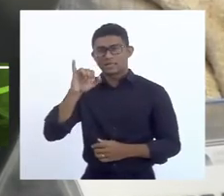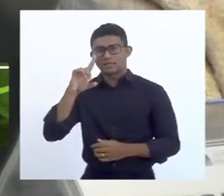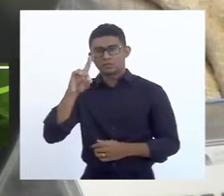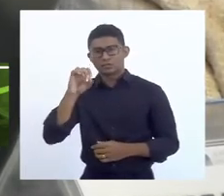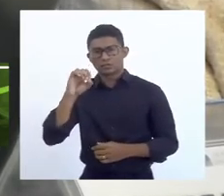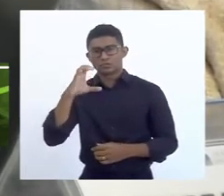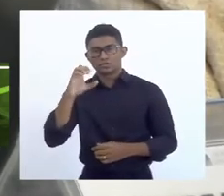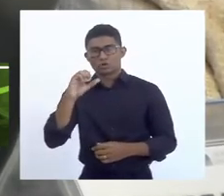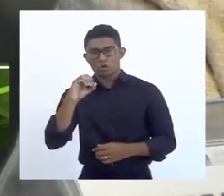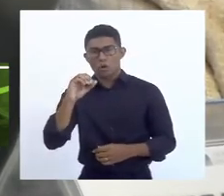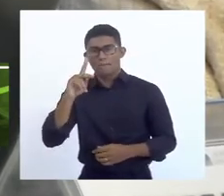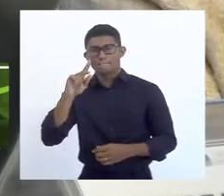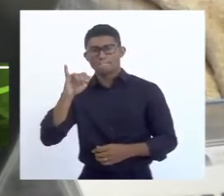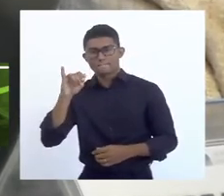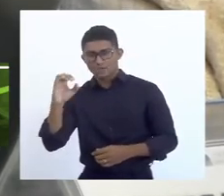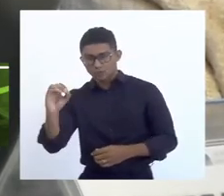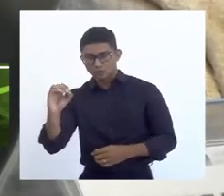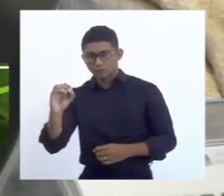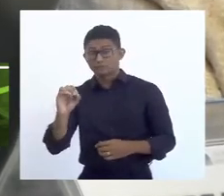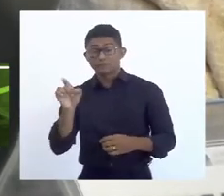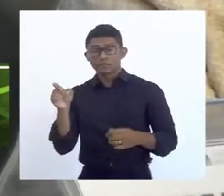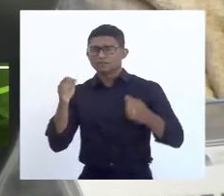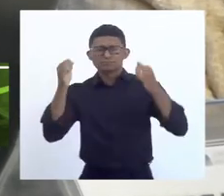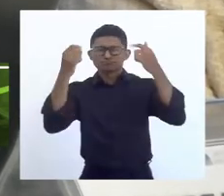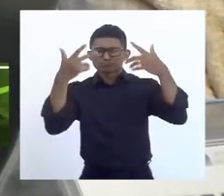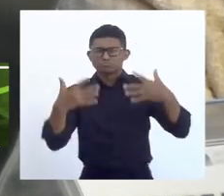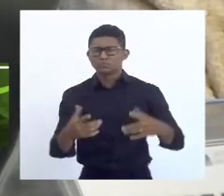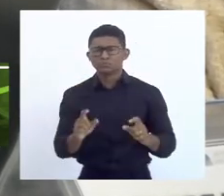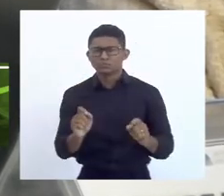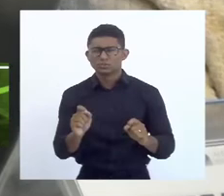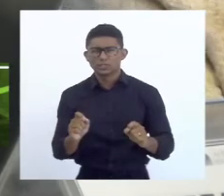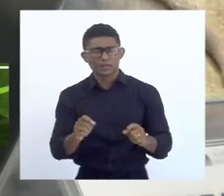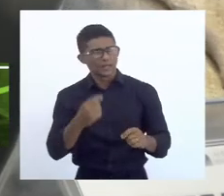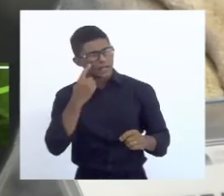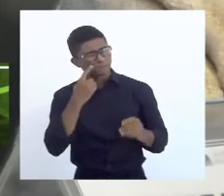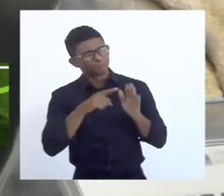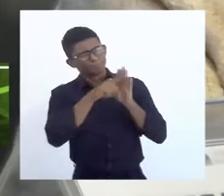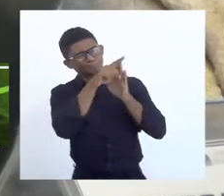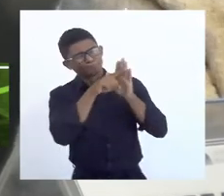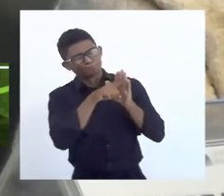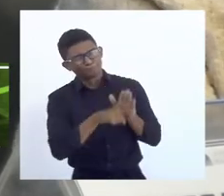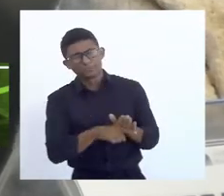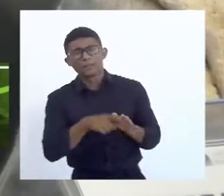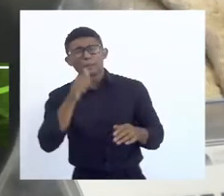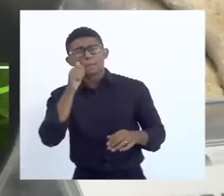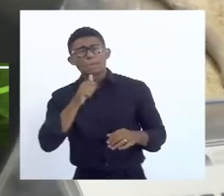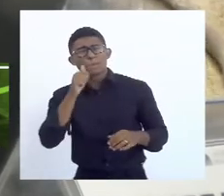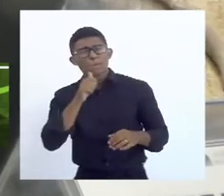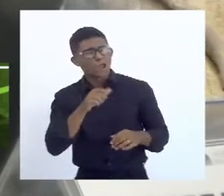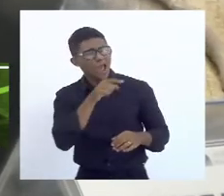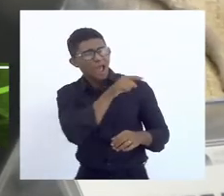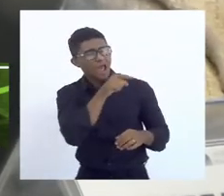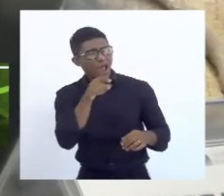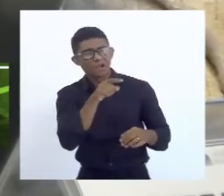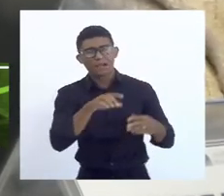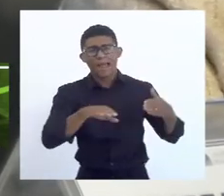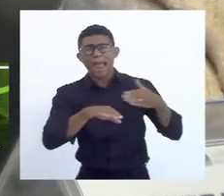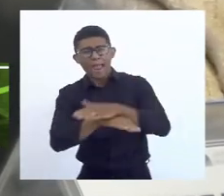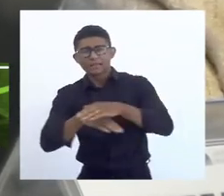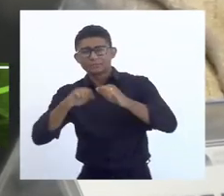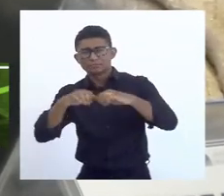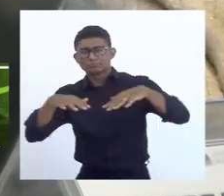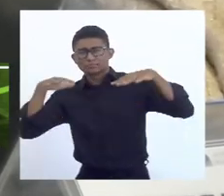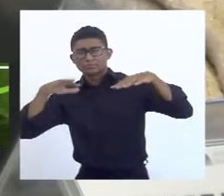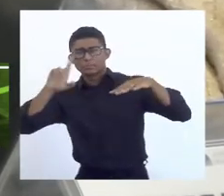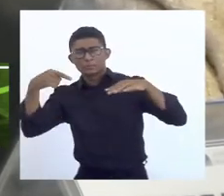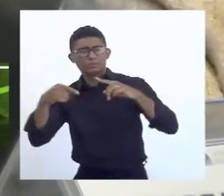que ela vai analisar como as mulheres entram no parlamento e saem, né, falando, e os homens. E, nesse comparativo,